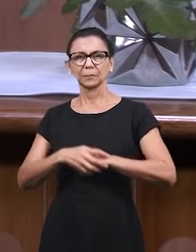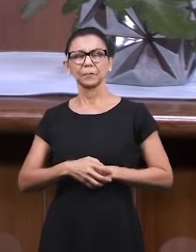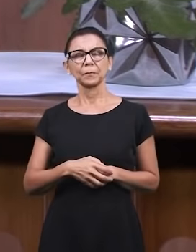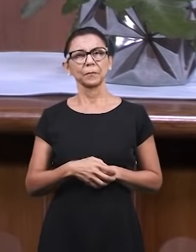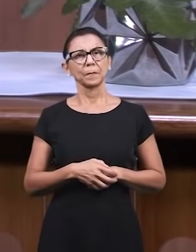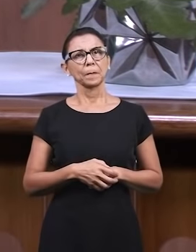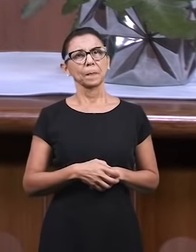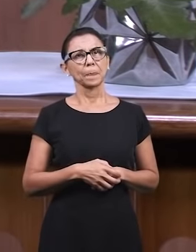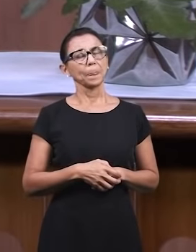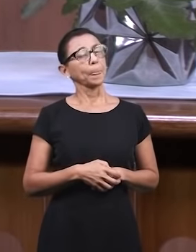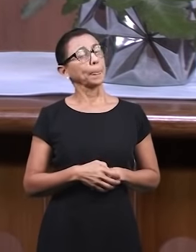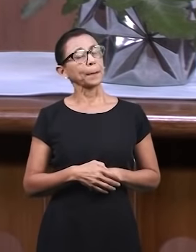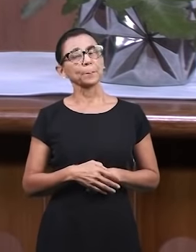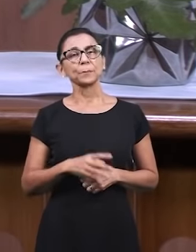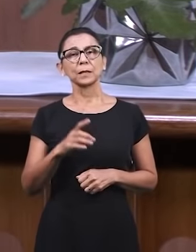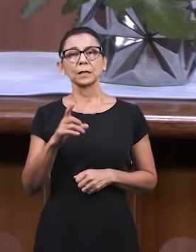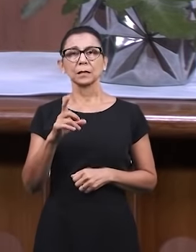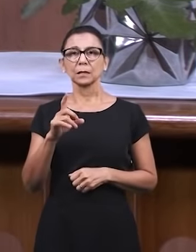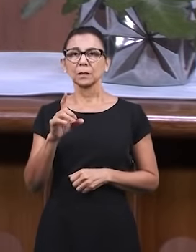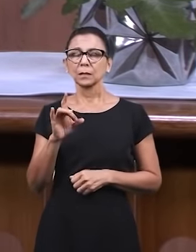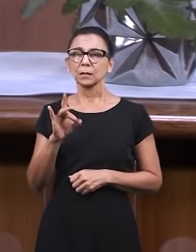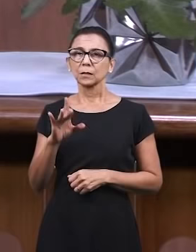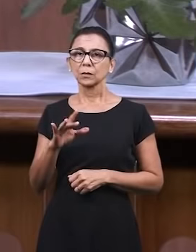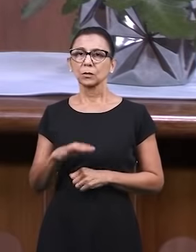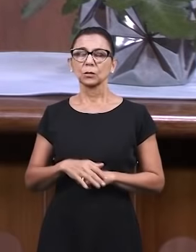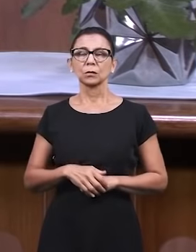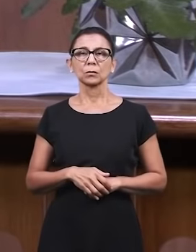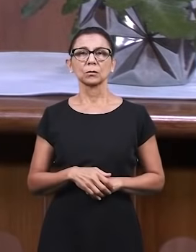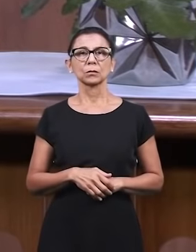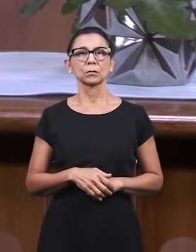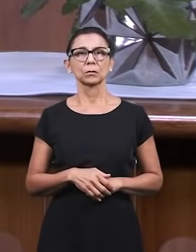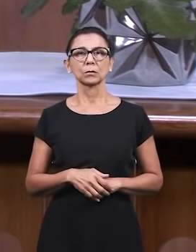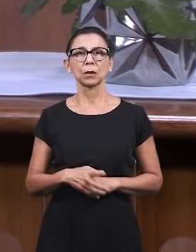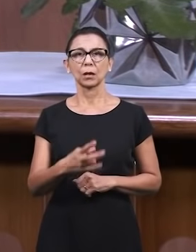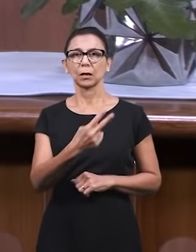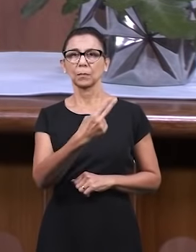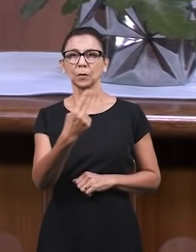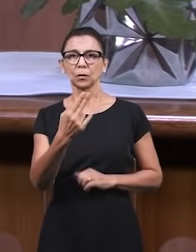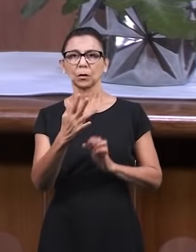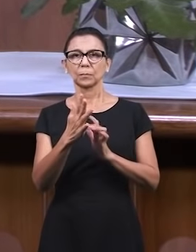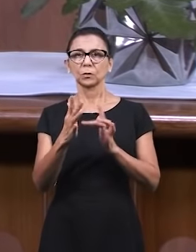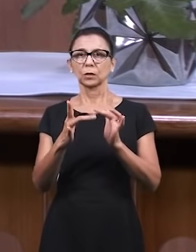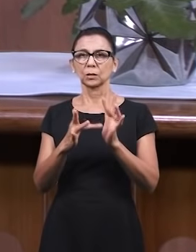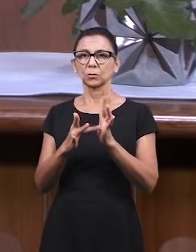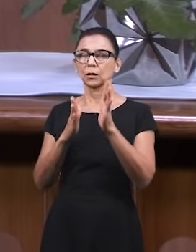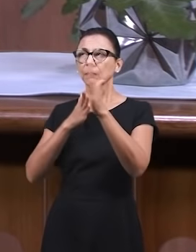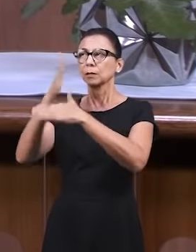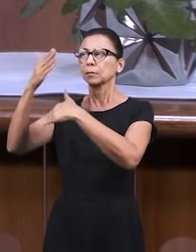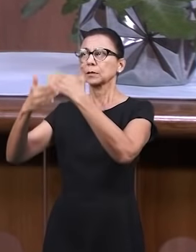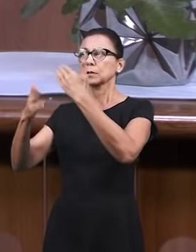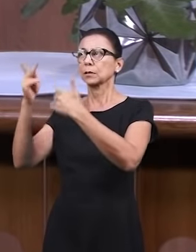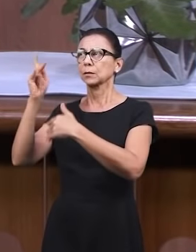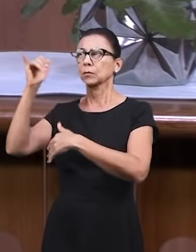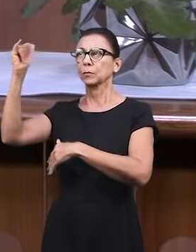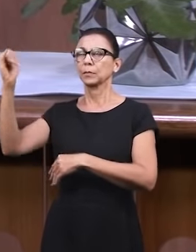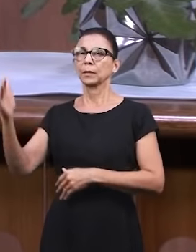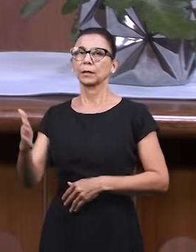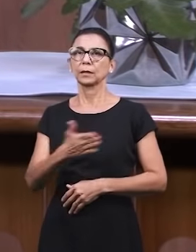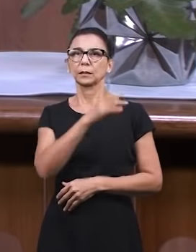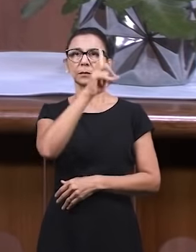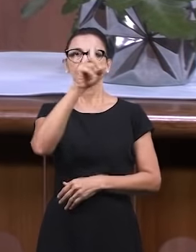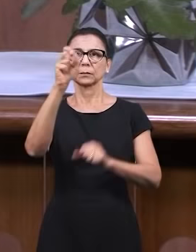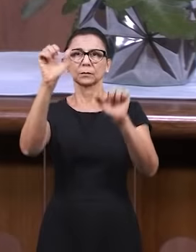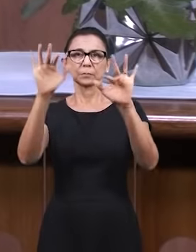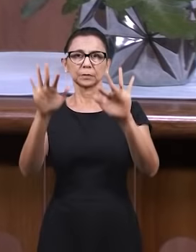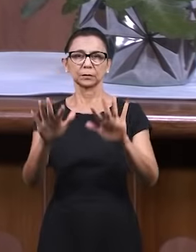diz assim: ninguém pode vir a mim se por meu Pai lhes não for concedido. Louvado seja o Senhor. Que o Senhor nos abençoe